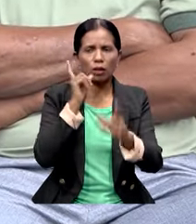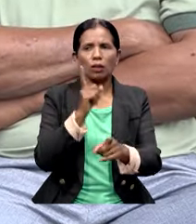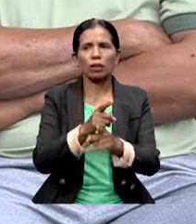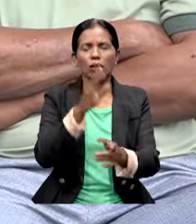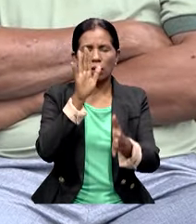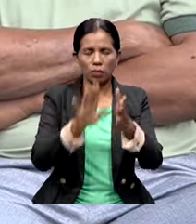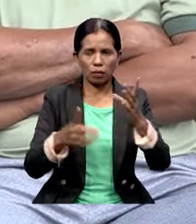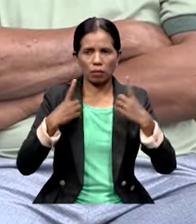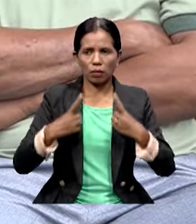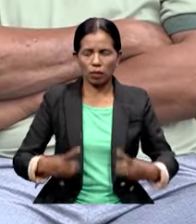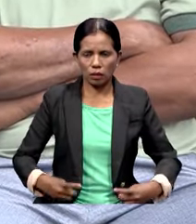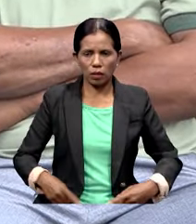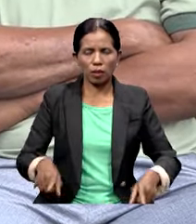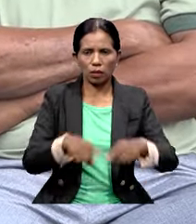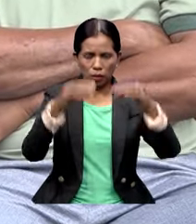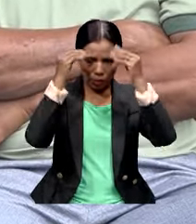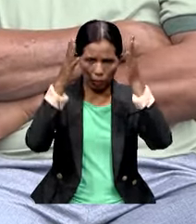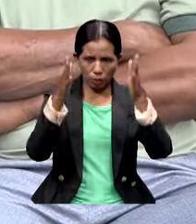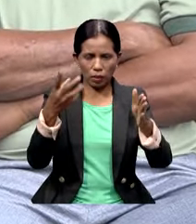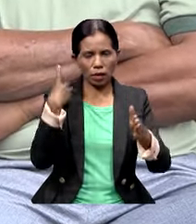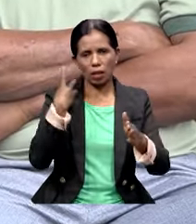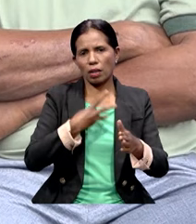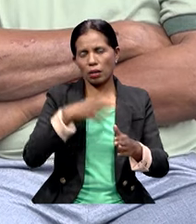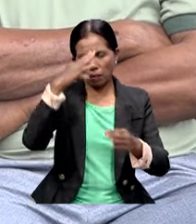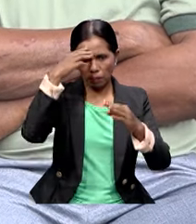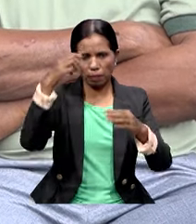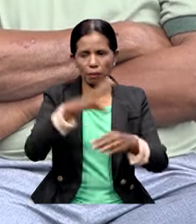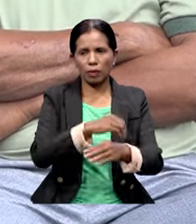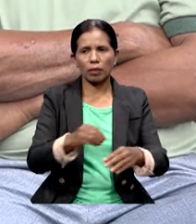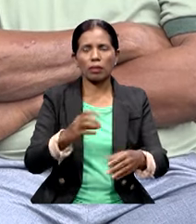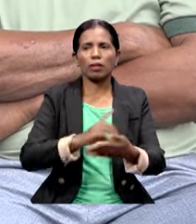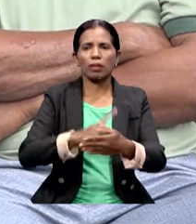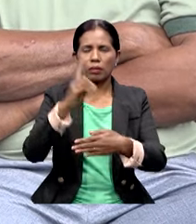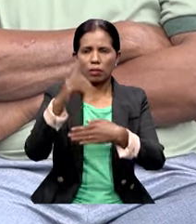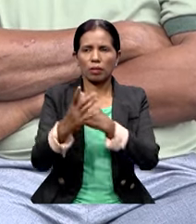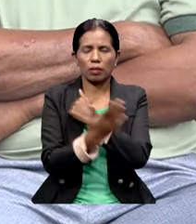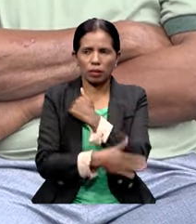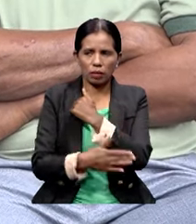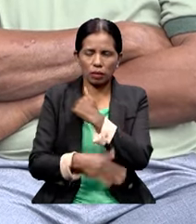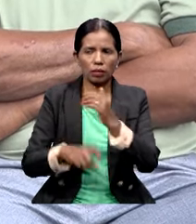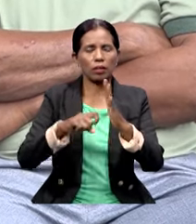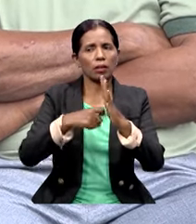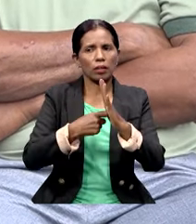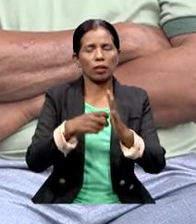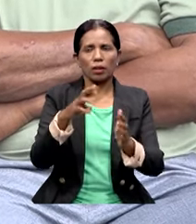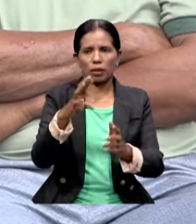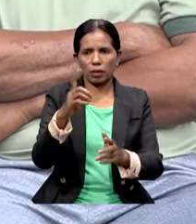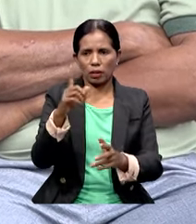minha dignidade no dar manori nain. Tama ami professor maka sabe para desenvolvimento nação RDT